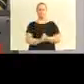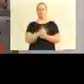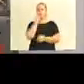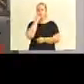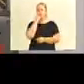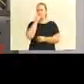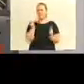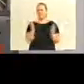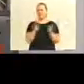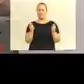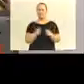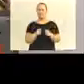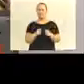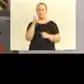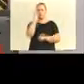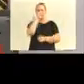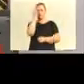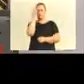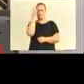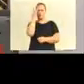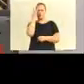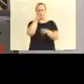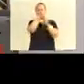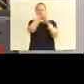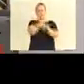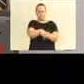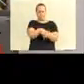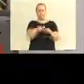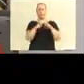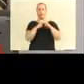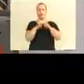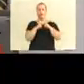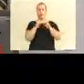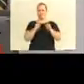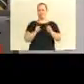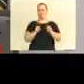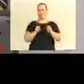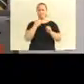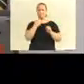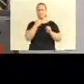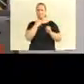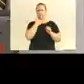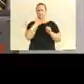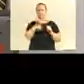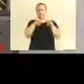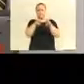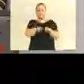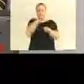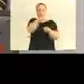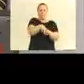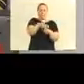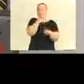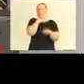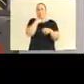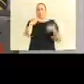ocupar o mesmo lugar. Mais que um descaso, é uma humilhação o que passamos dentro dos ônibus. E para isso acontecer, não precisa ser no horário de pico, não.